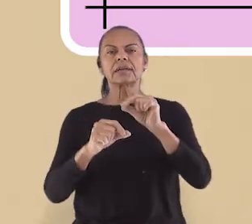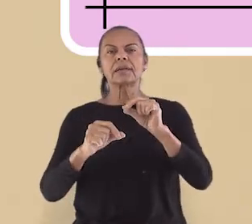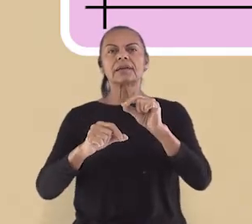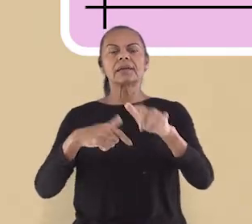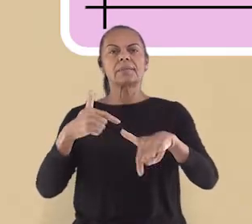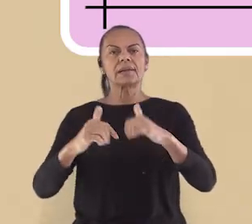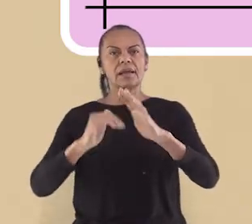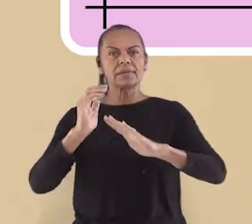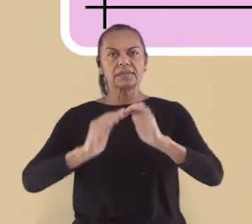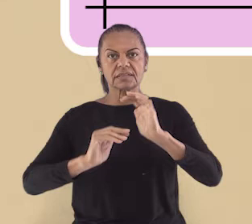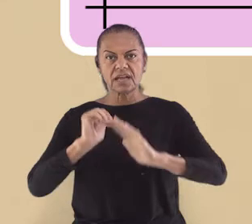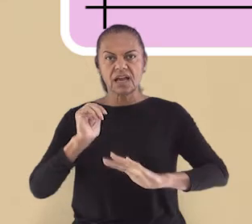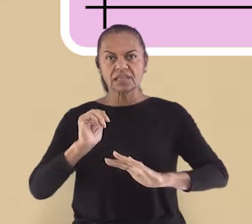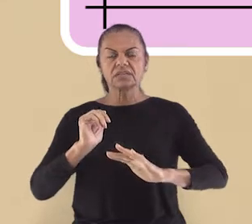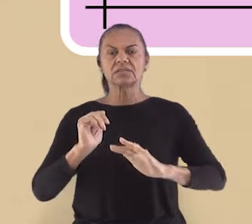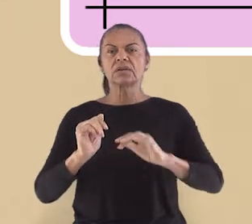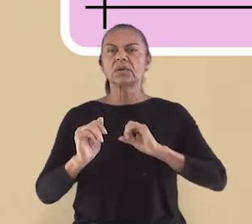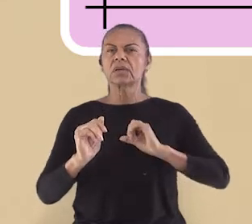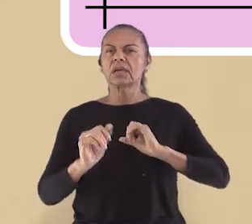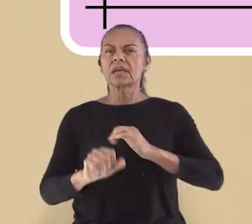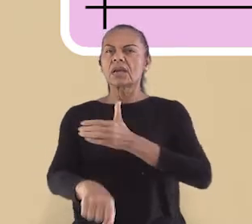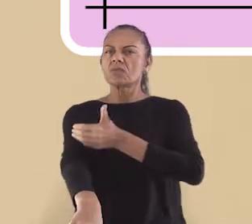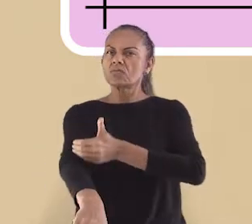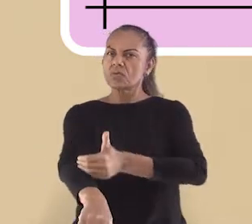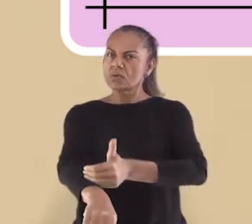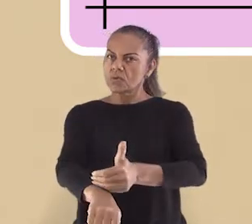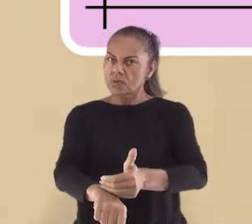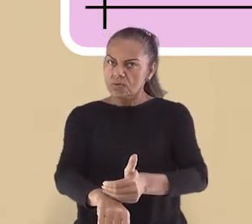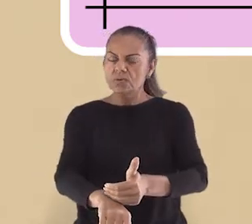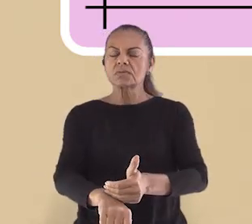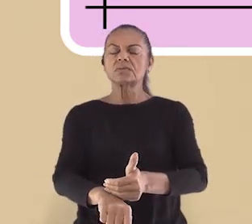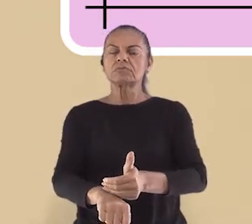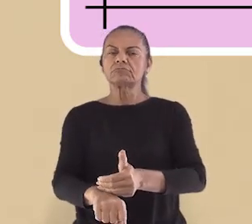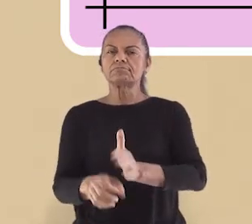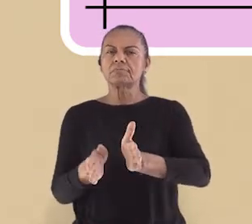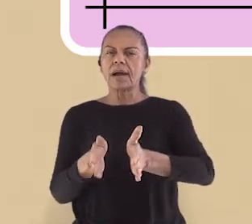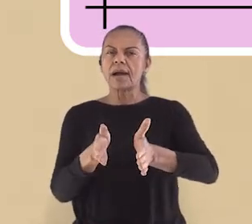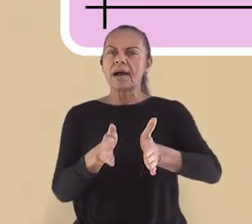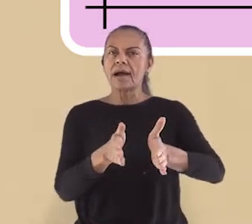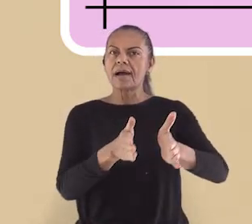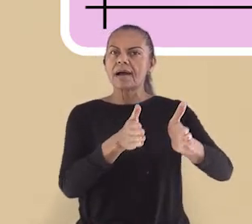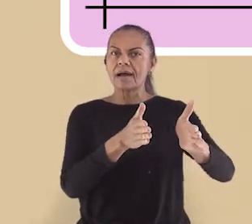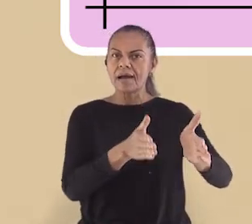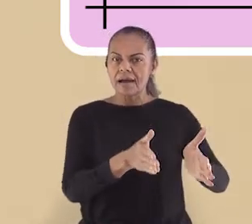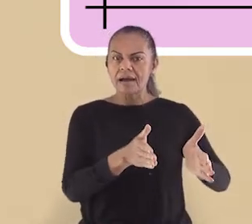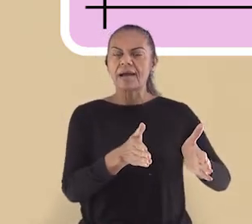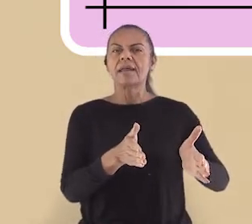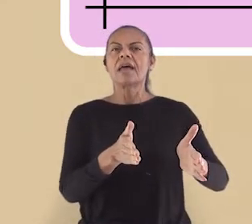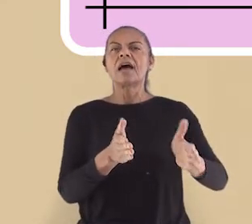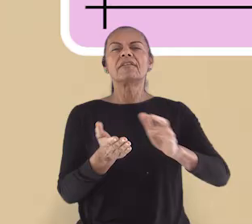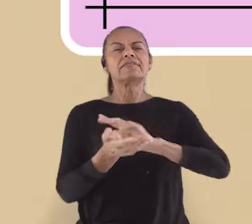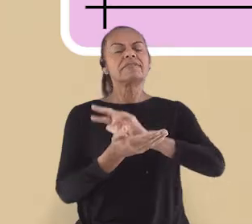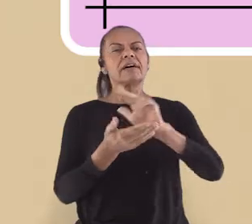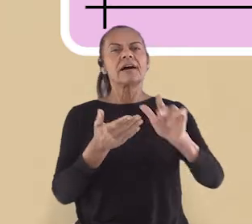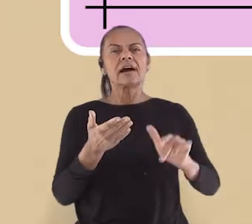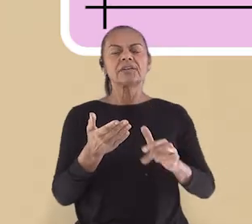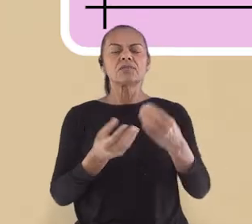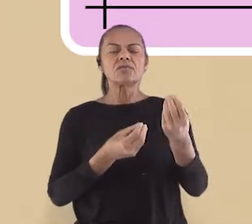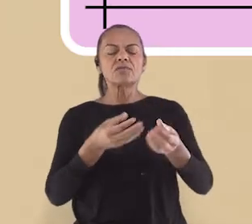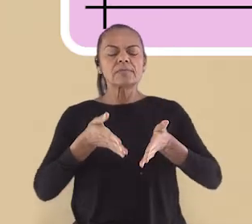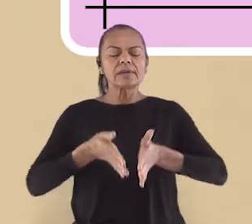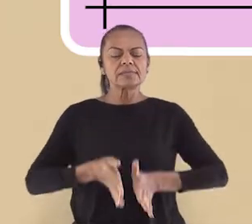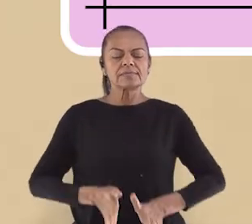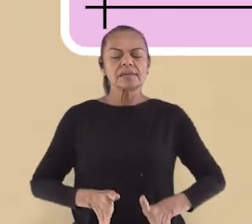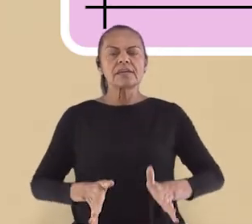seguinte habilidade: caracterizar ritos de iniciação e de passagem em diversos grupos religiosos, nascimento, casamento